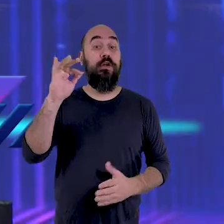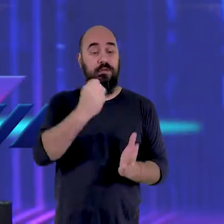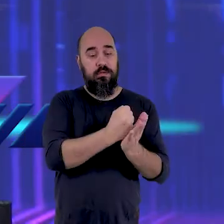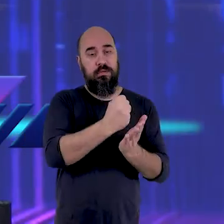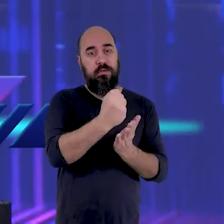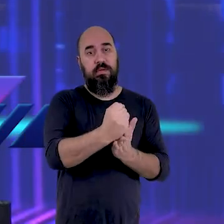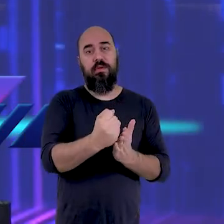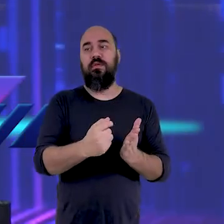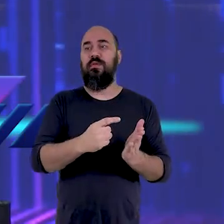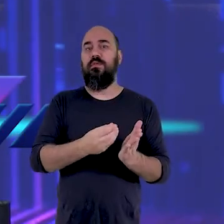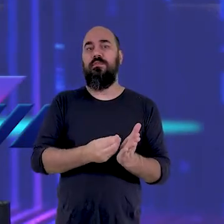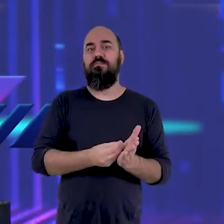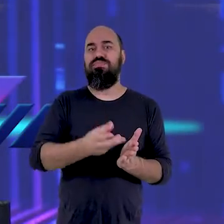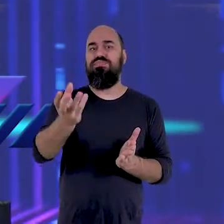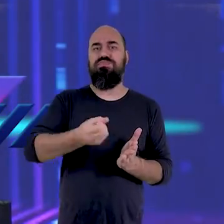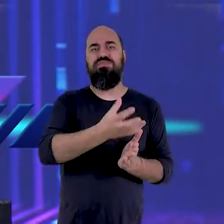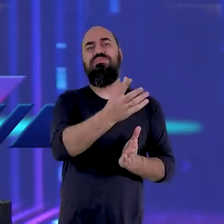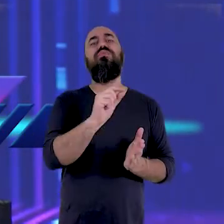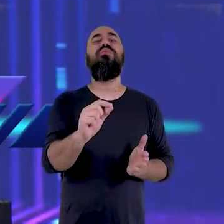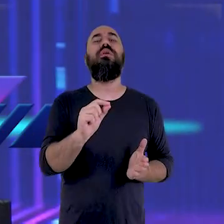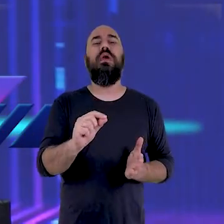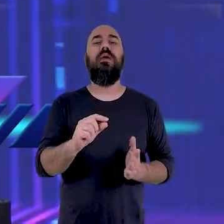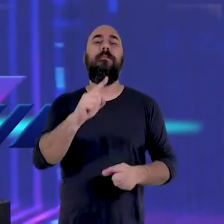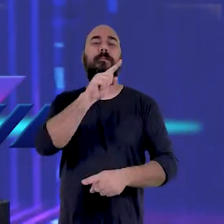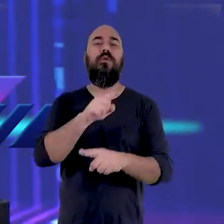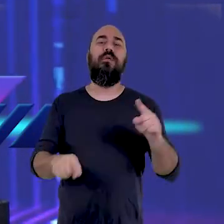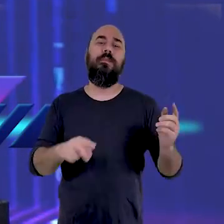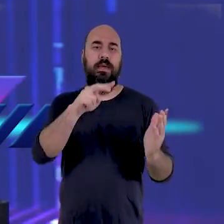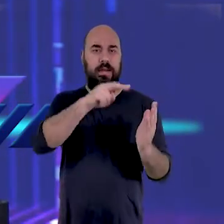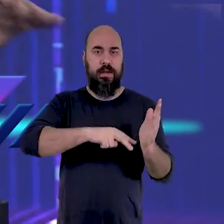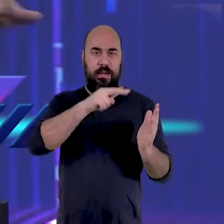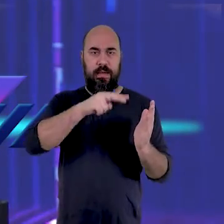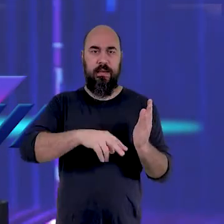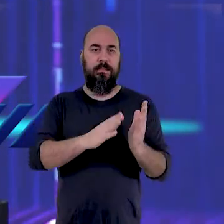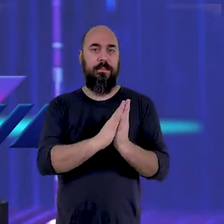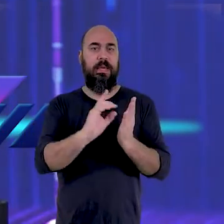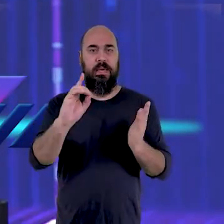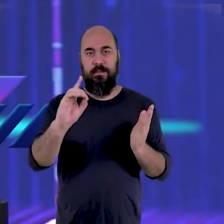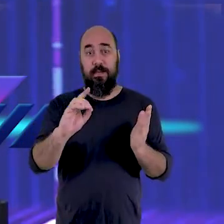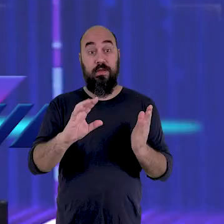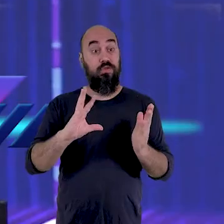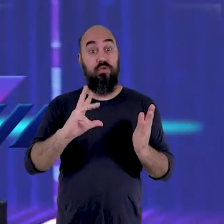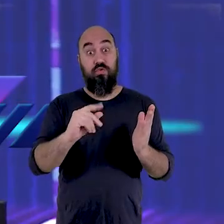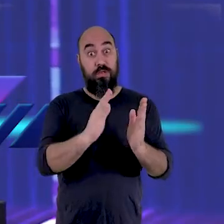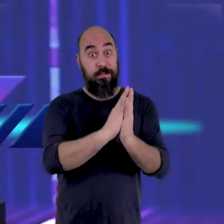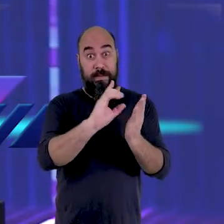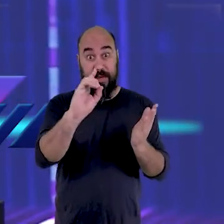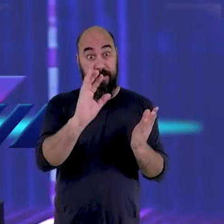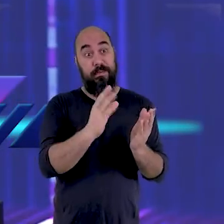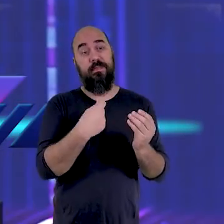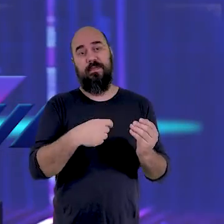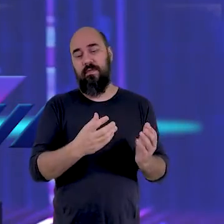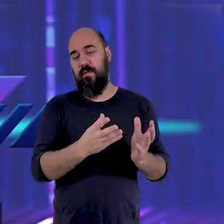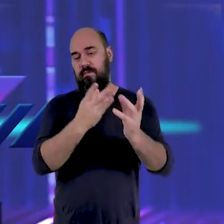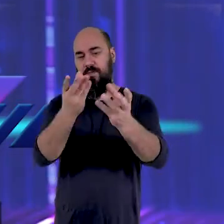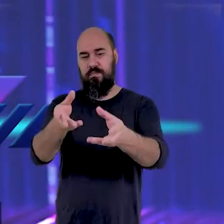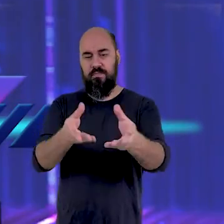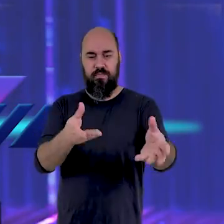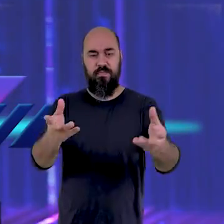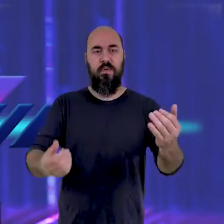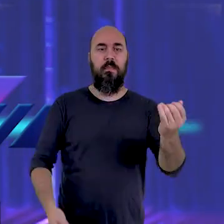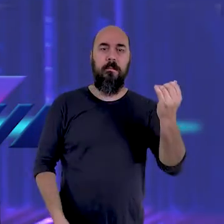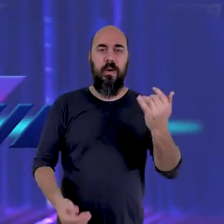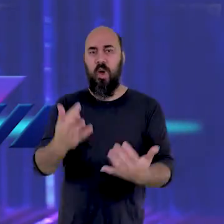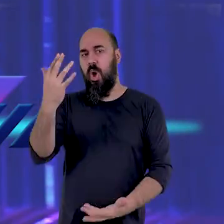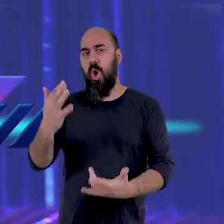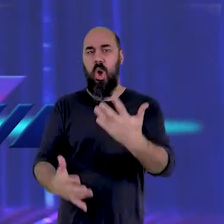decreto proibindo a leitura da Bíblia e foi ordenado que todas as Bíblias fossem levadas à praça pública e